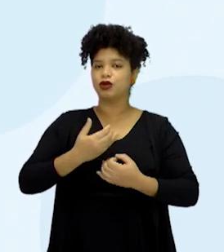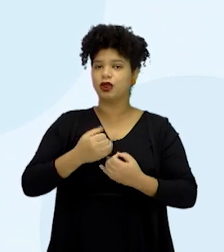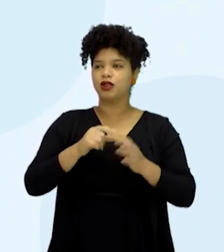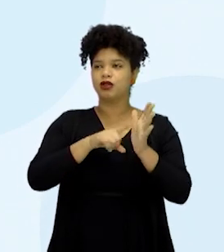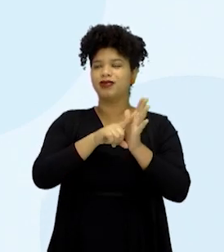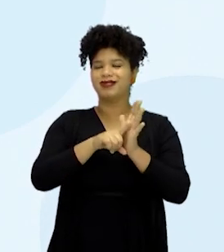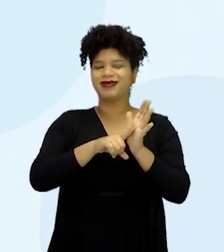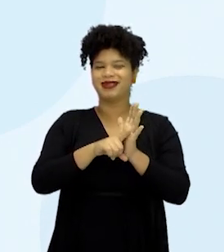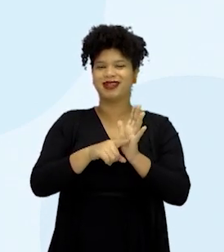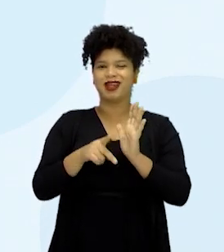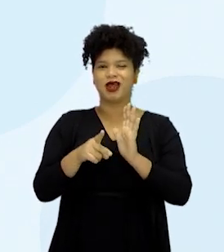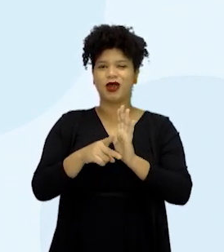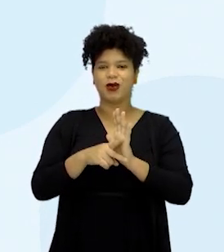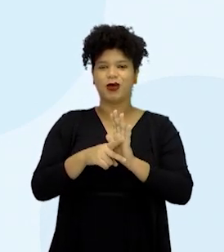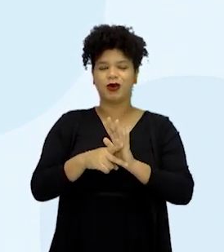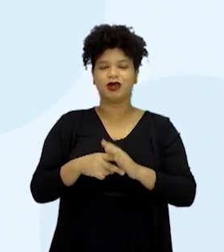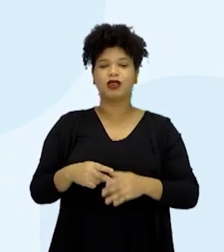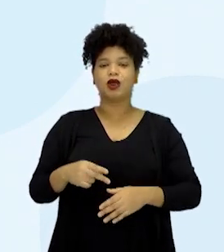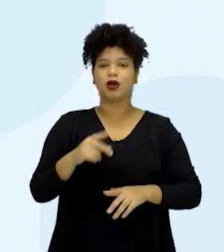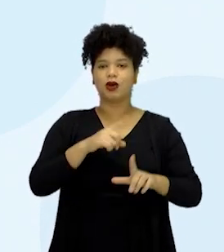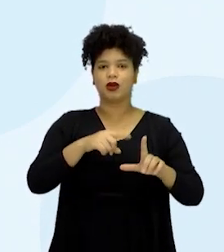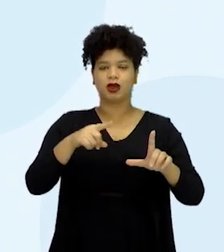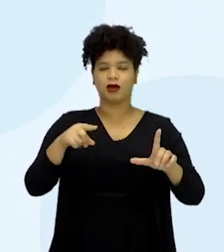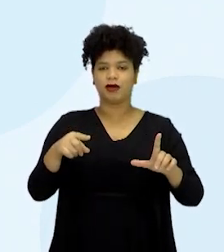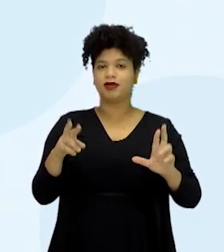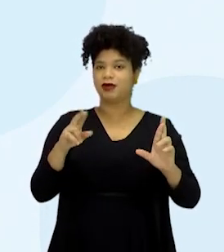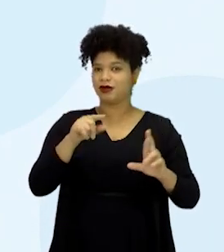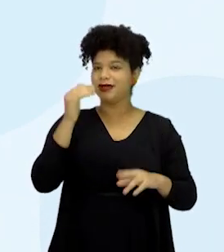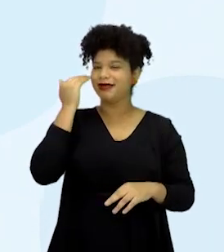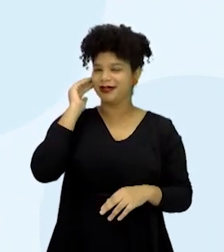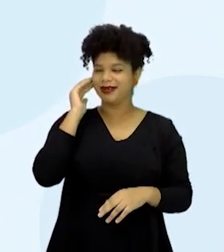os gráficos e tudo mais. Espero que vocês entendam. Felipe?